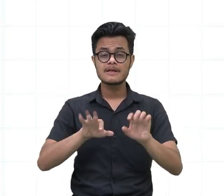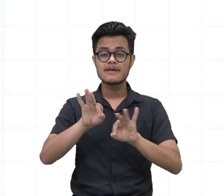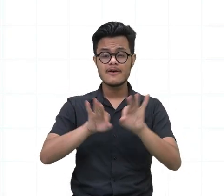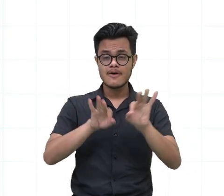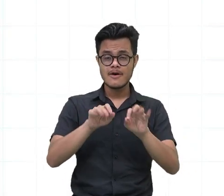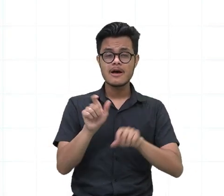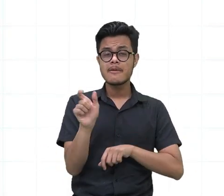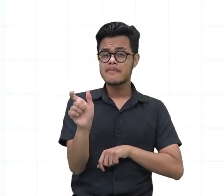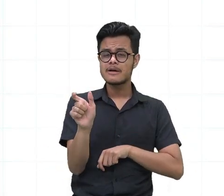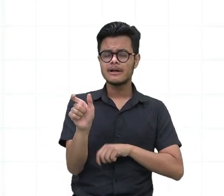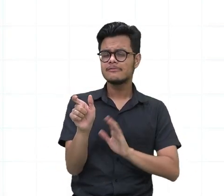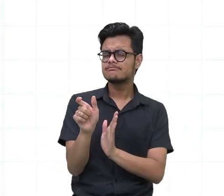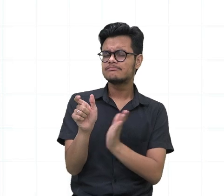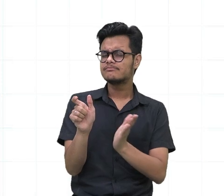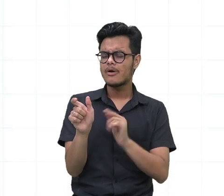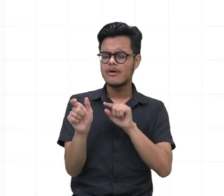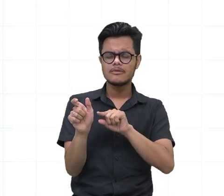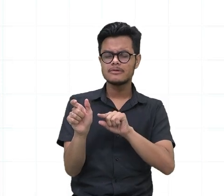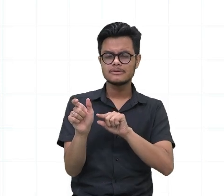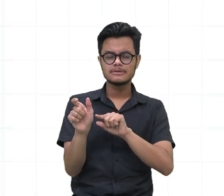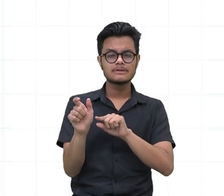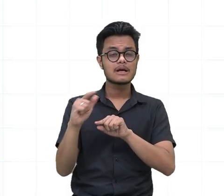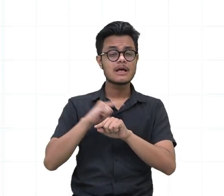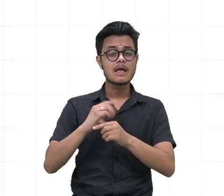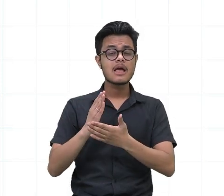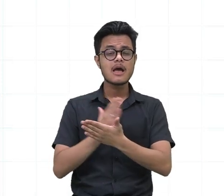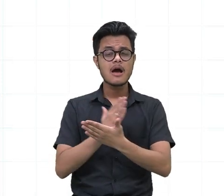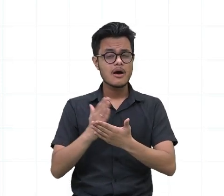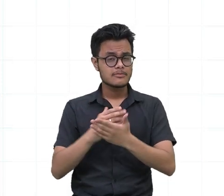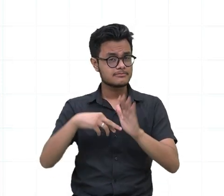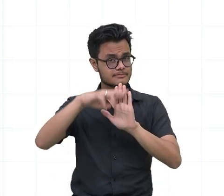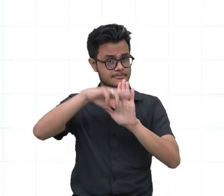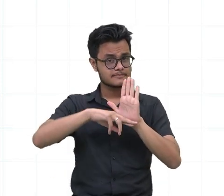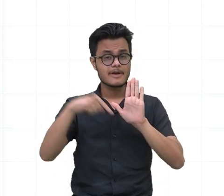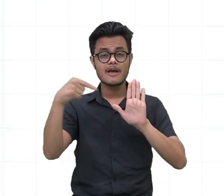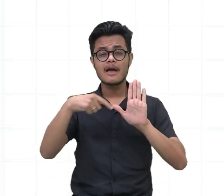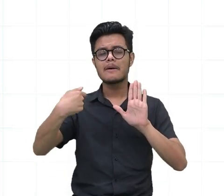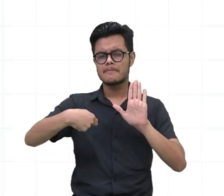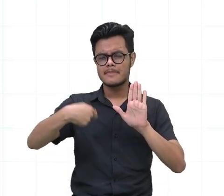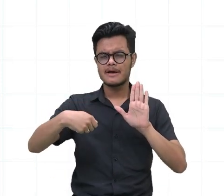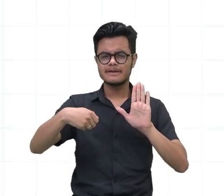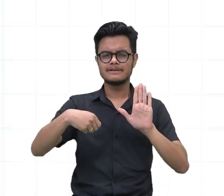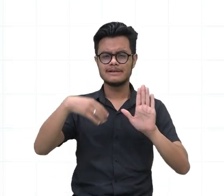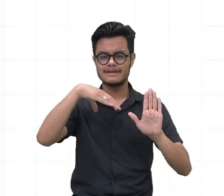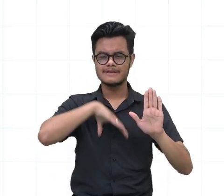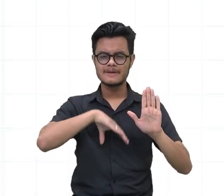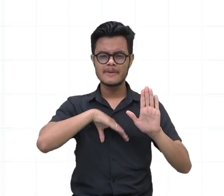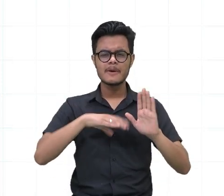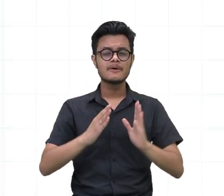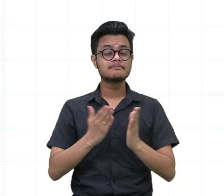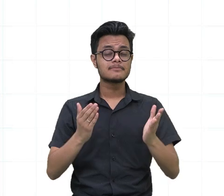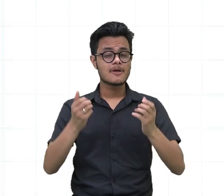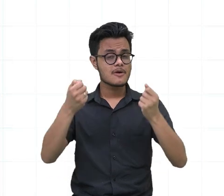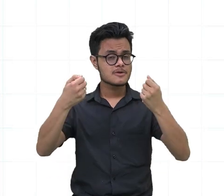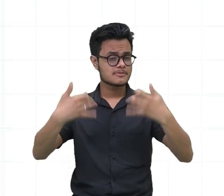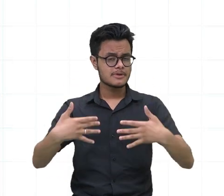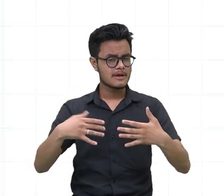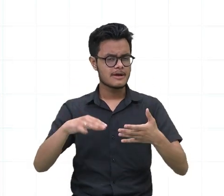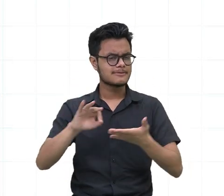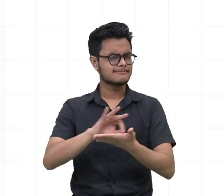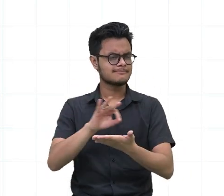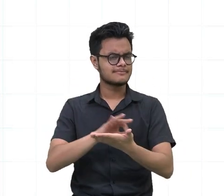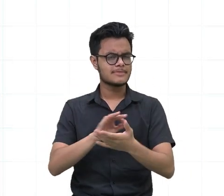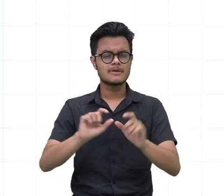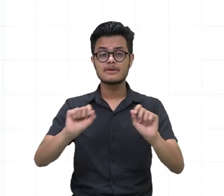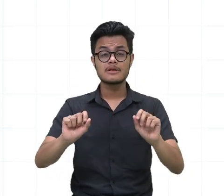palavras selecionadas seguindo determinadas regras, né? De modo que o que estamos dizendo ou escrevendo